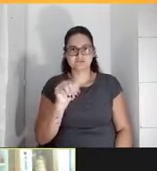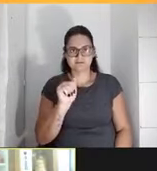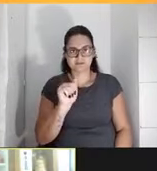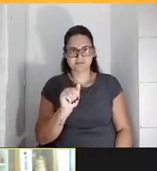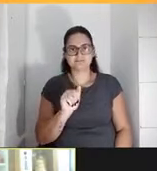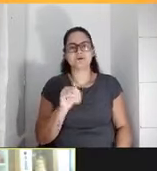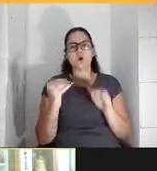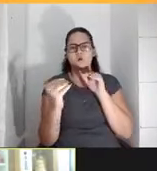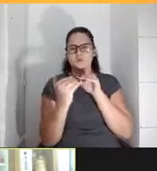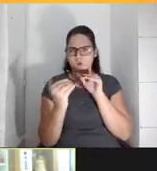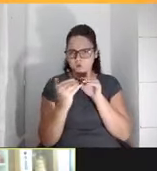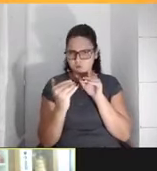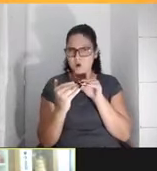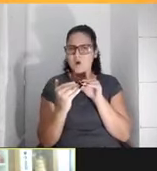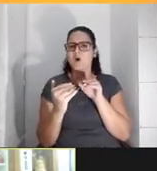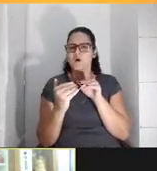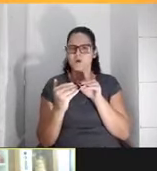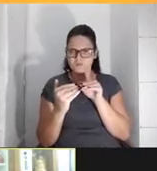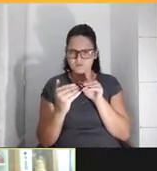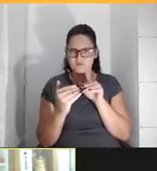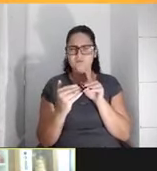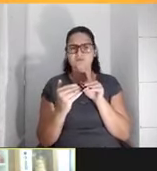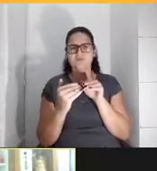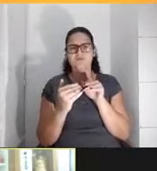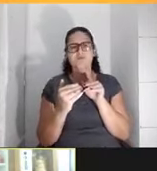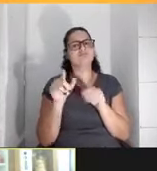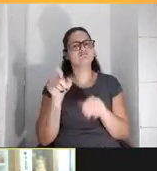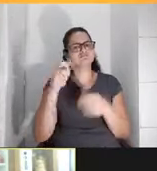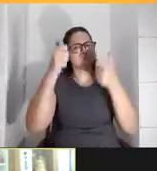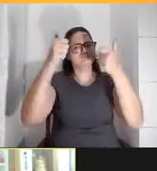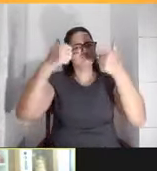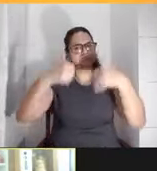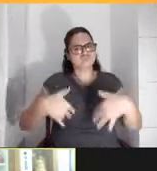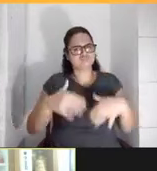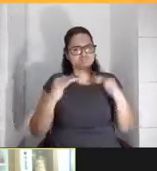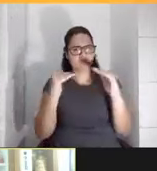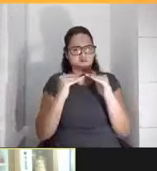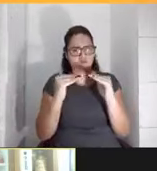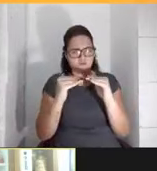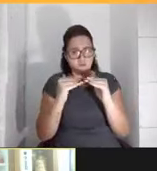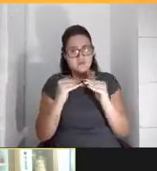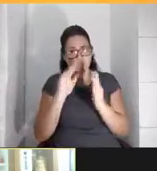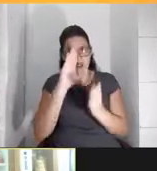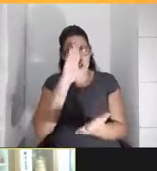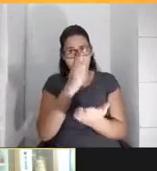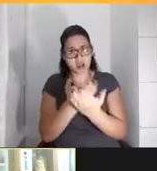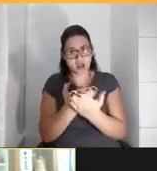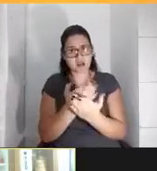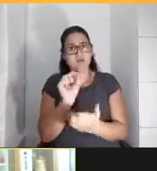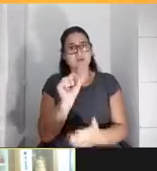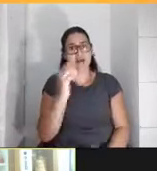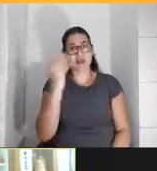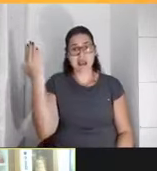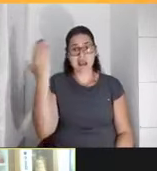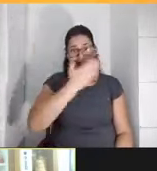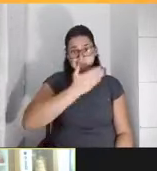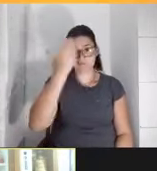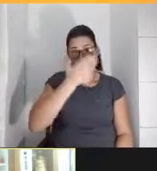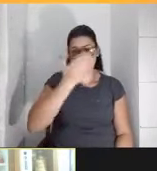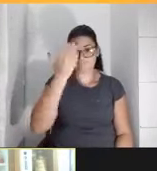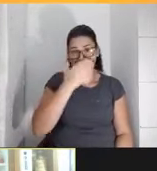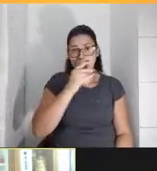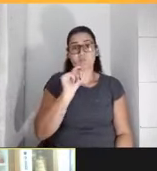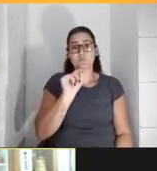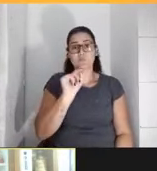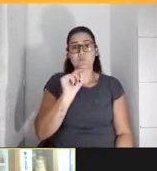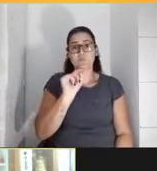Concordo plenamente com o que disse o Marcelo. Eu acredito que a invisibilidade persiste,